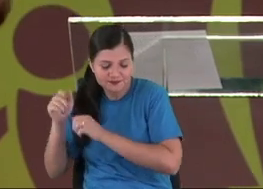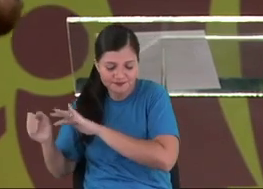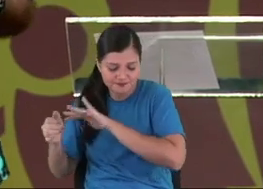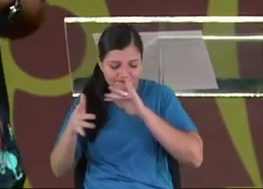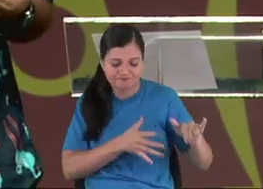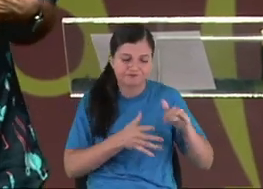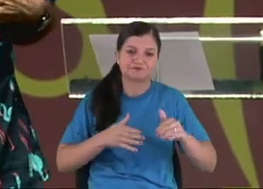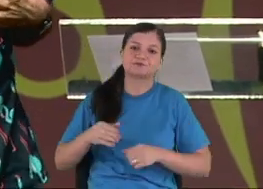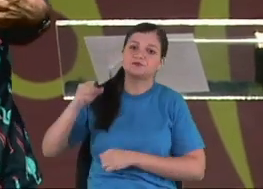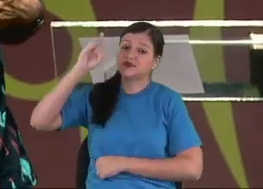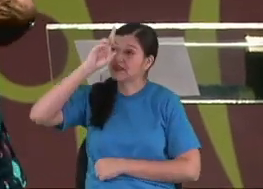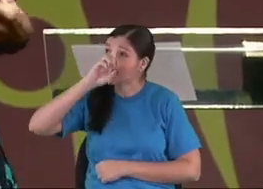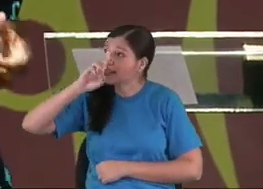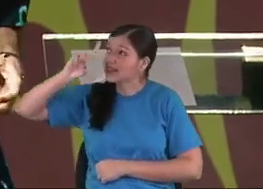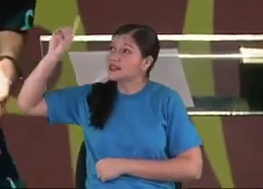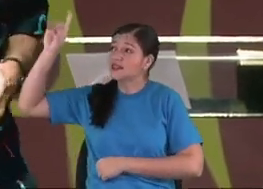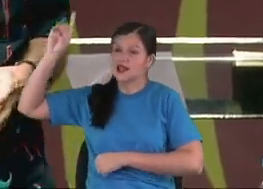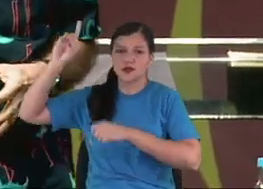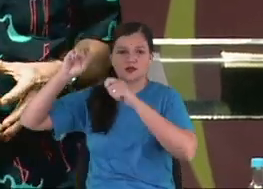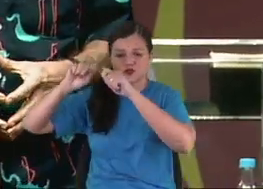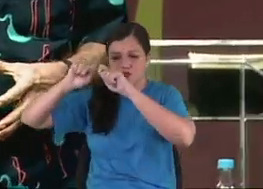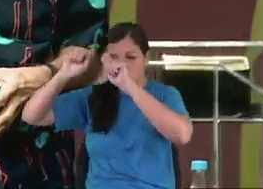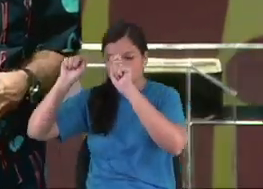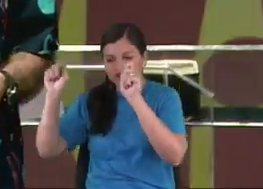quando criou a família,